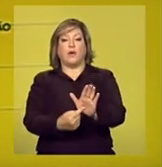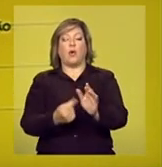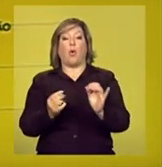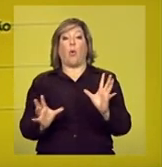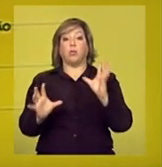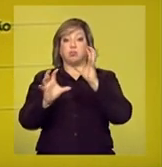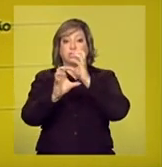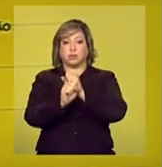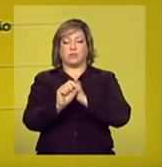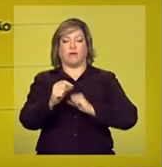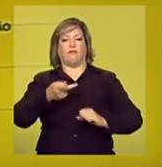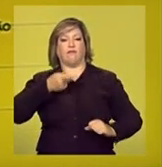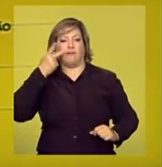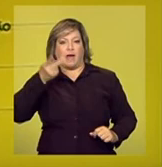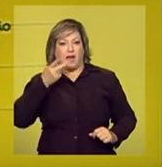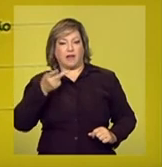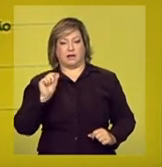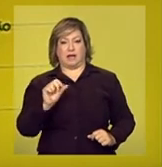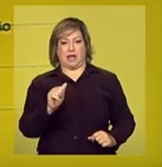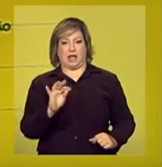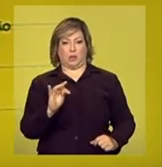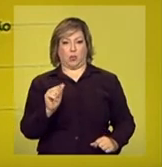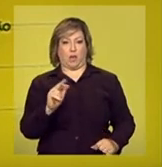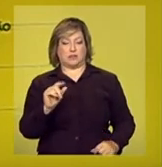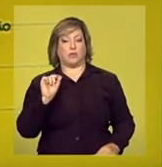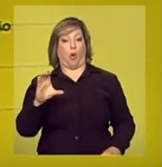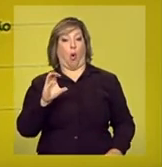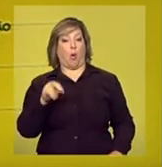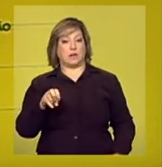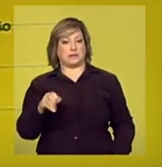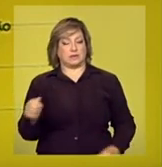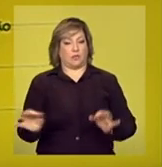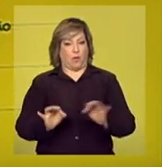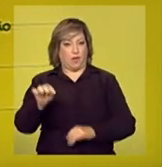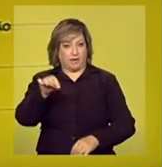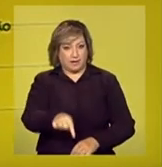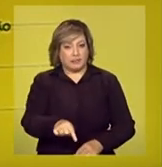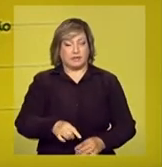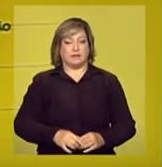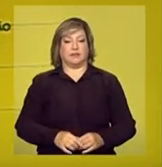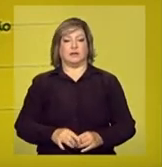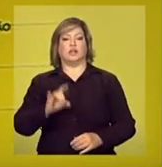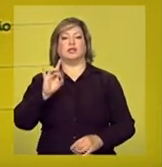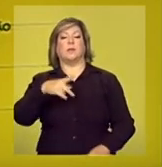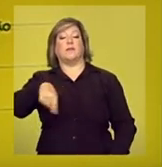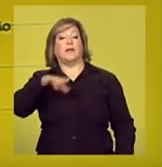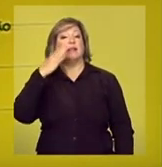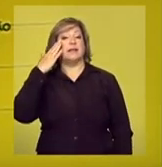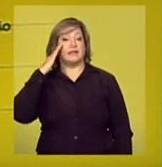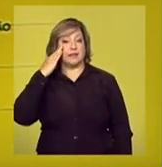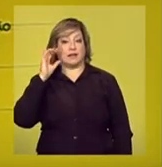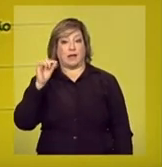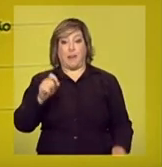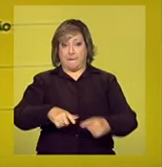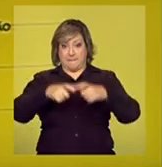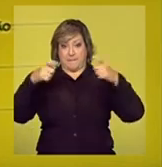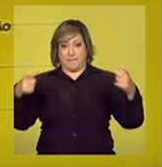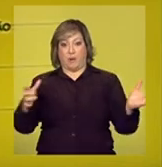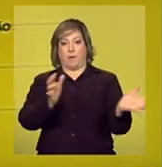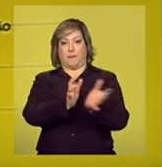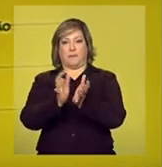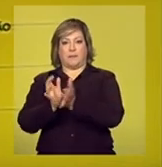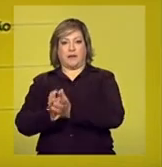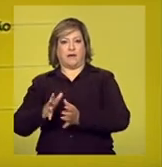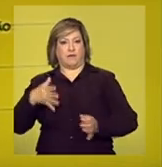falas ficou, então, na questão da atuação e organização do CONSEA. Só para vocês compreenderem, a maior parte das falas